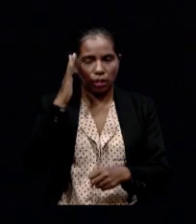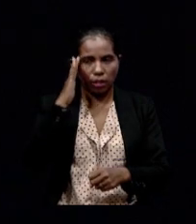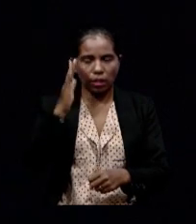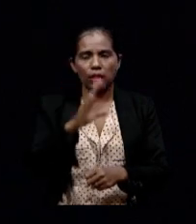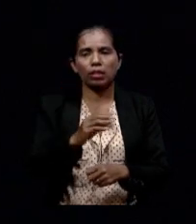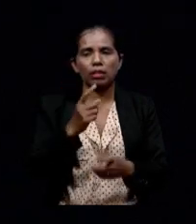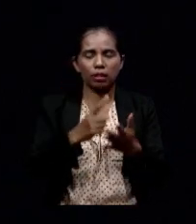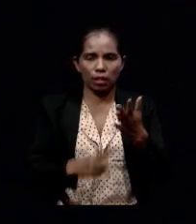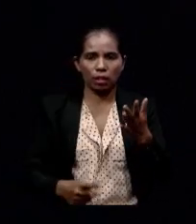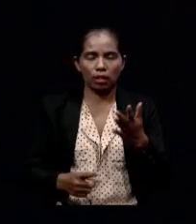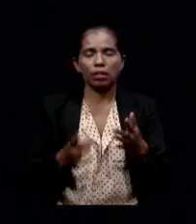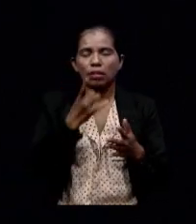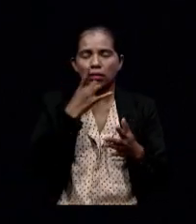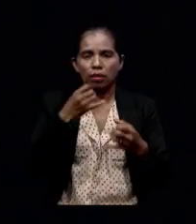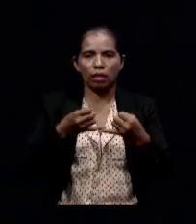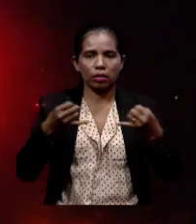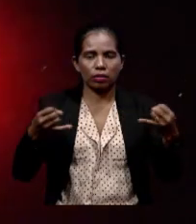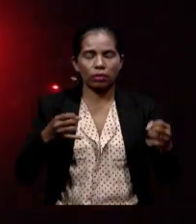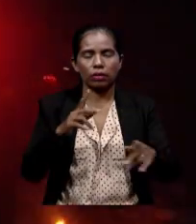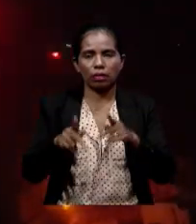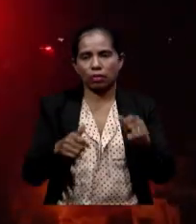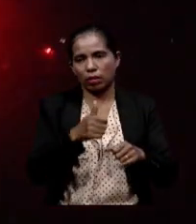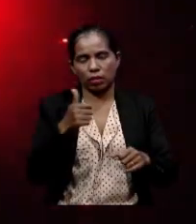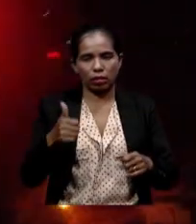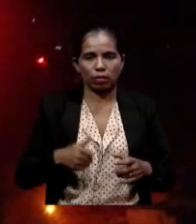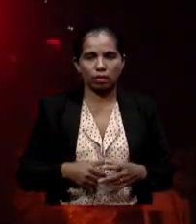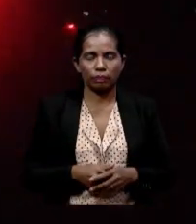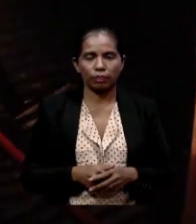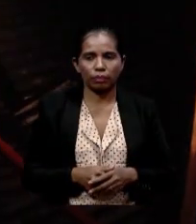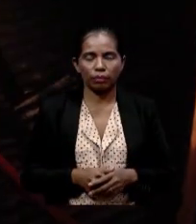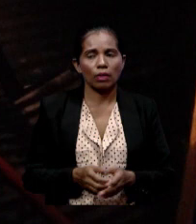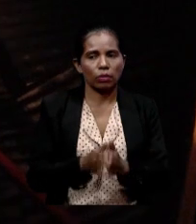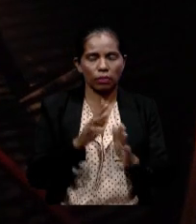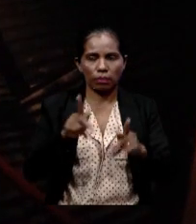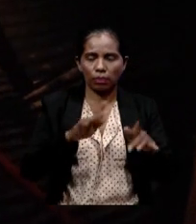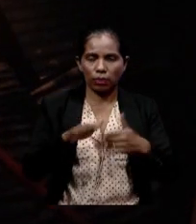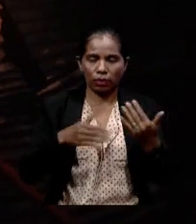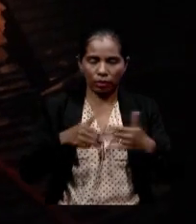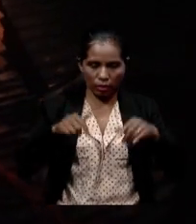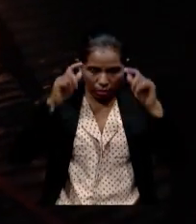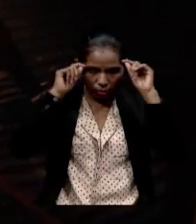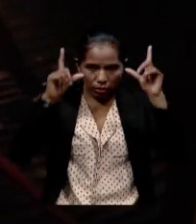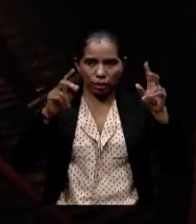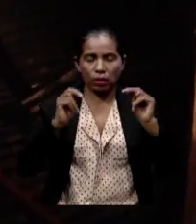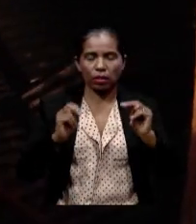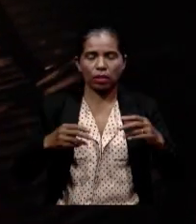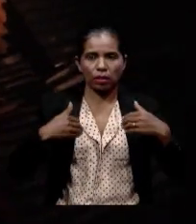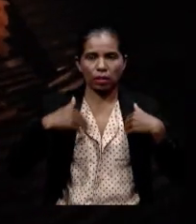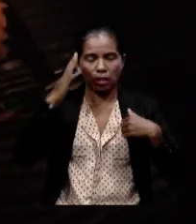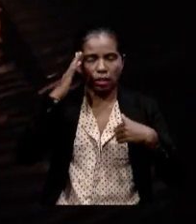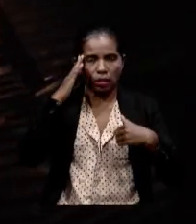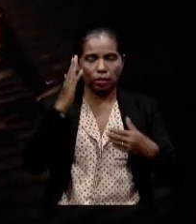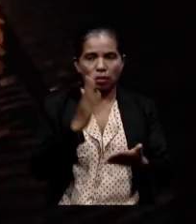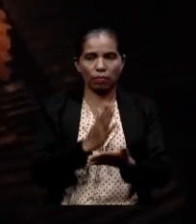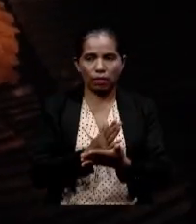se circuito de eletricidade, que o indivíduo Roma. Ismael da Costa Babo, o sua comunidade, o de Timor Laran, tem que a consciência a tu halo